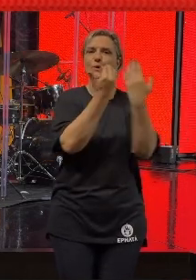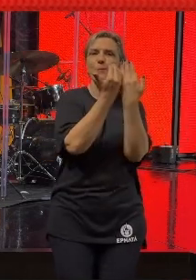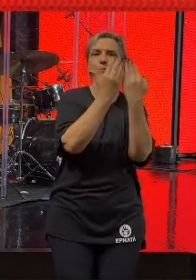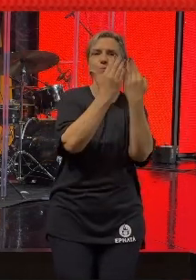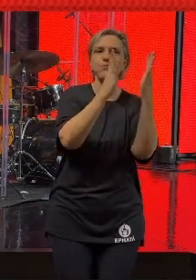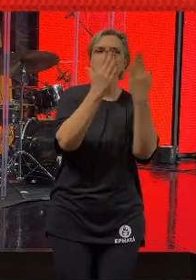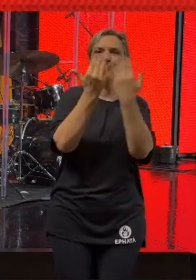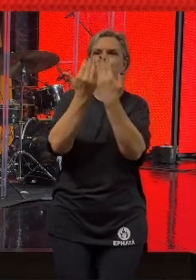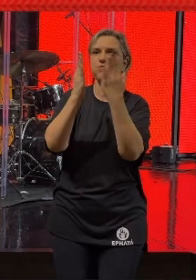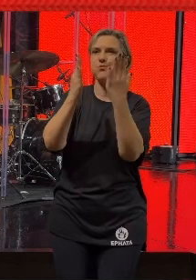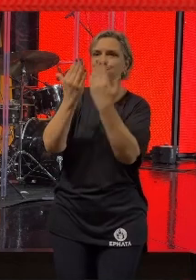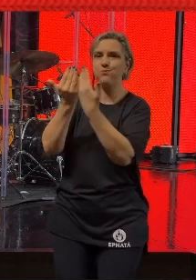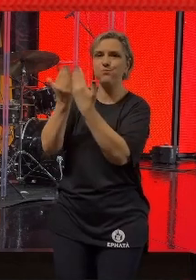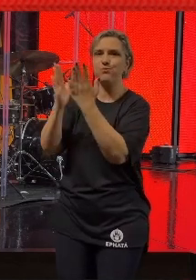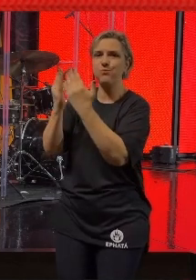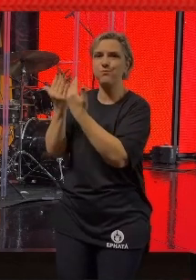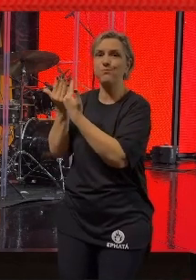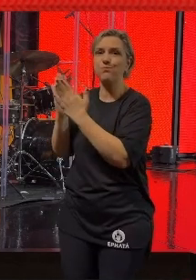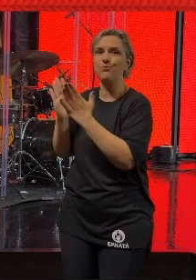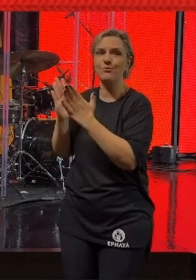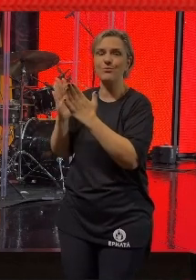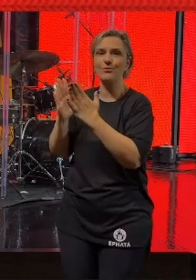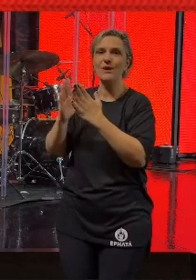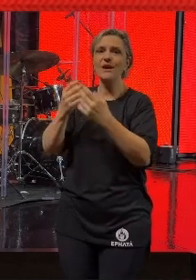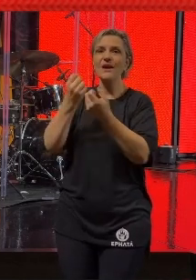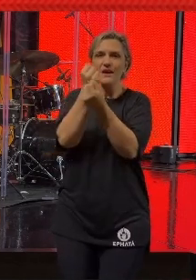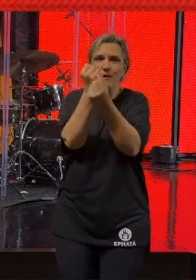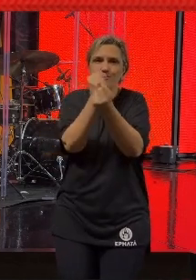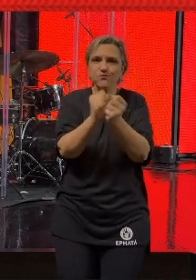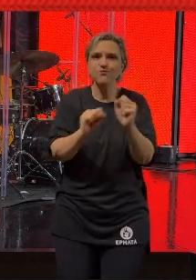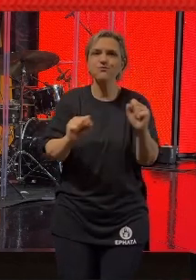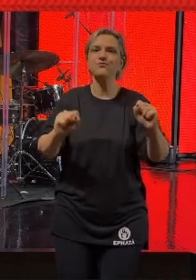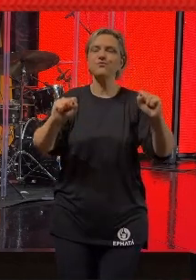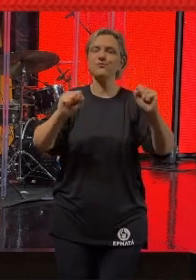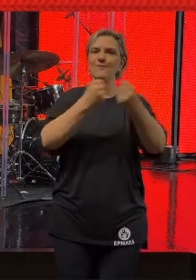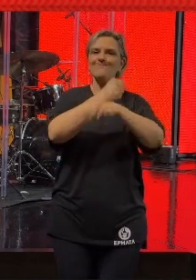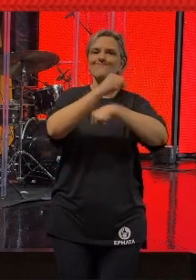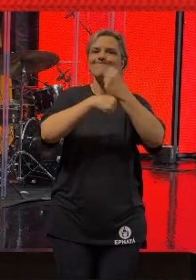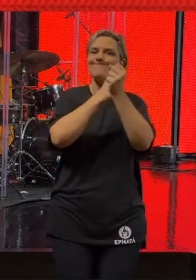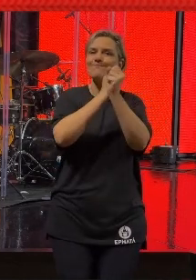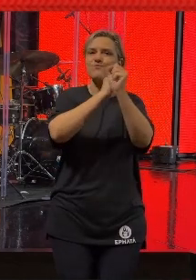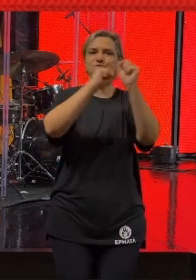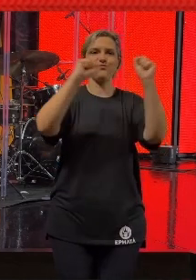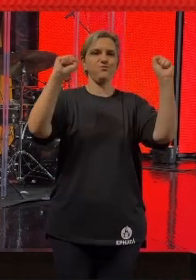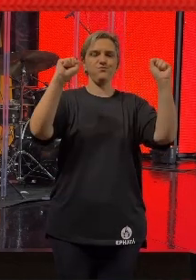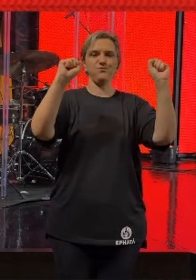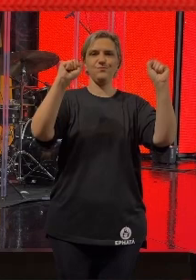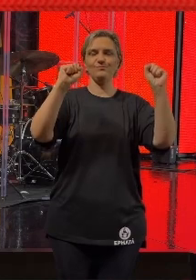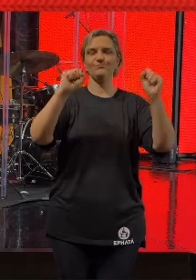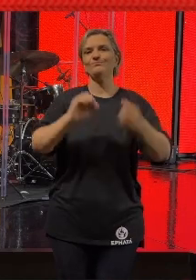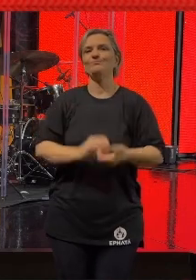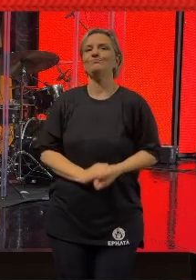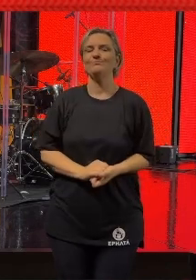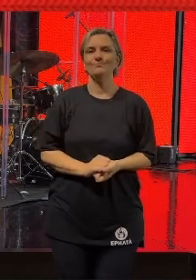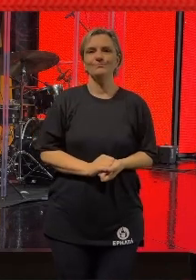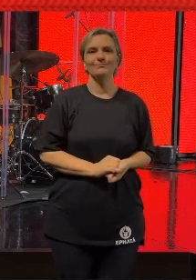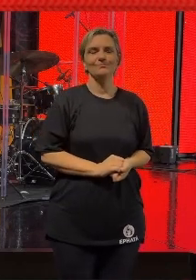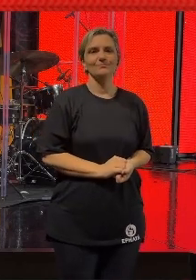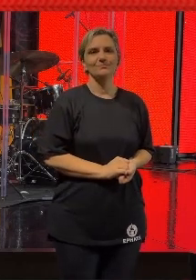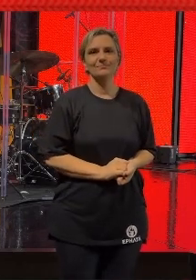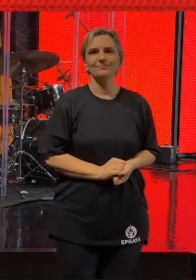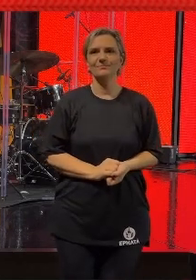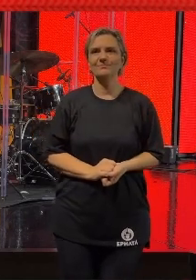portas se abriram e as correntes de todos os presos se